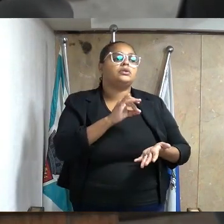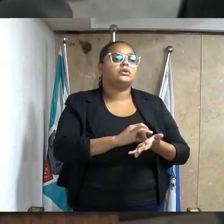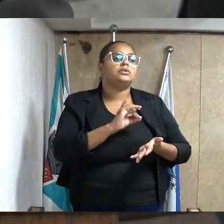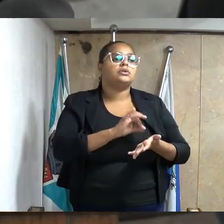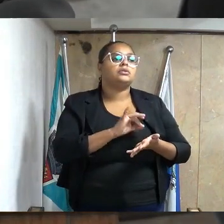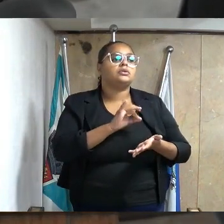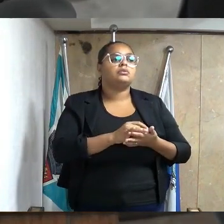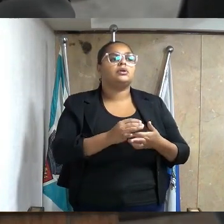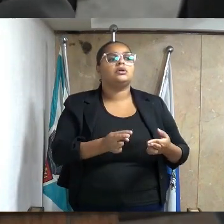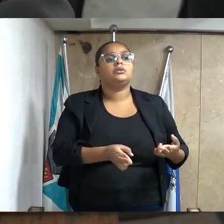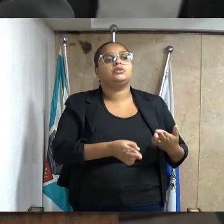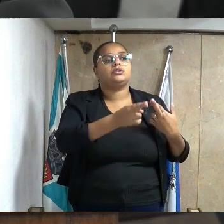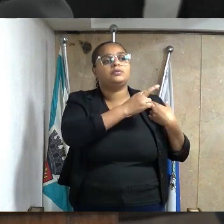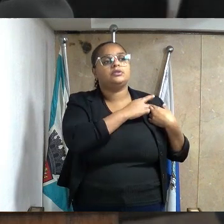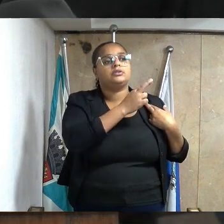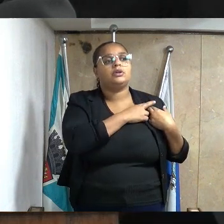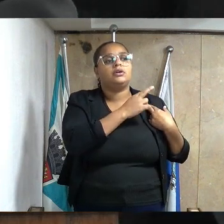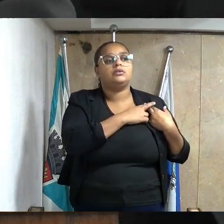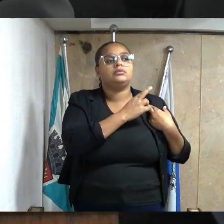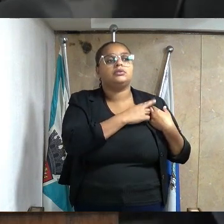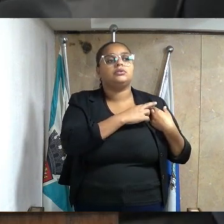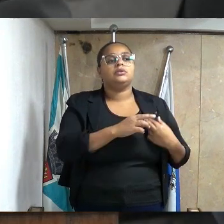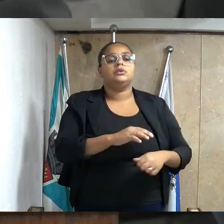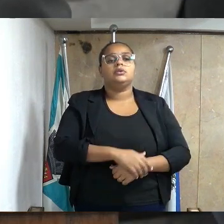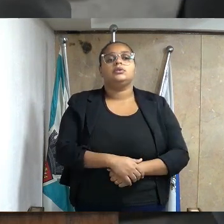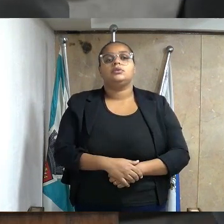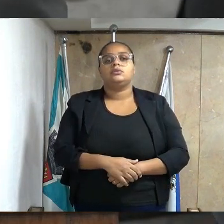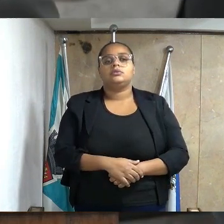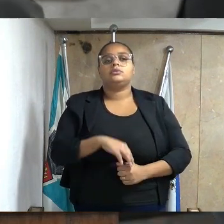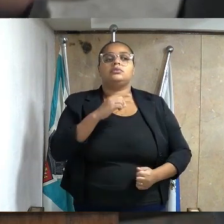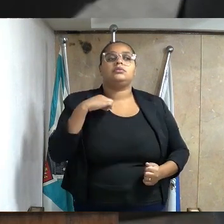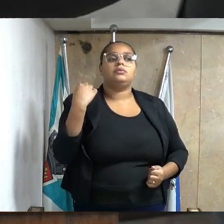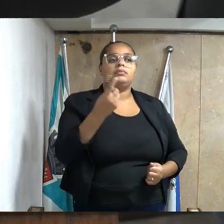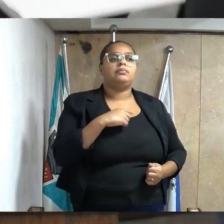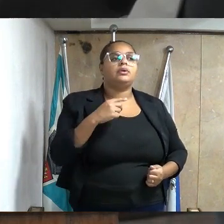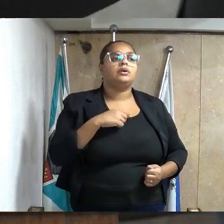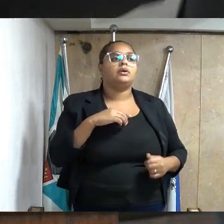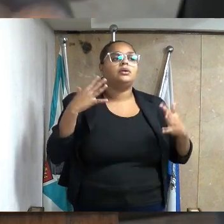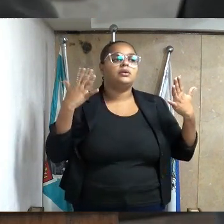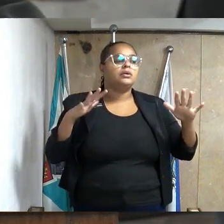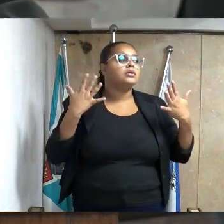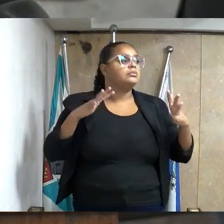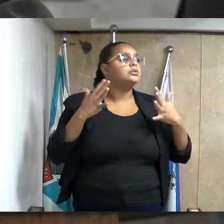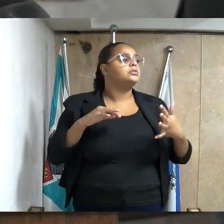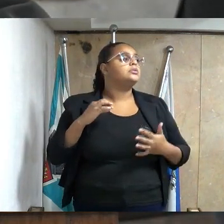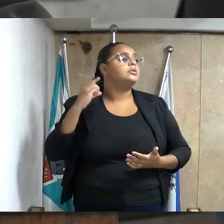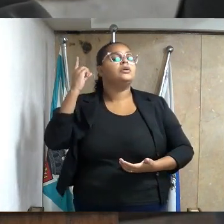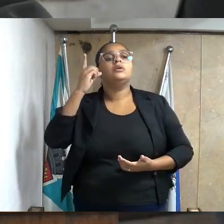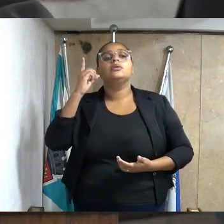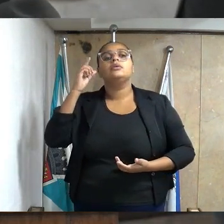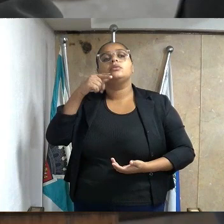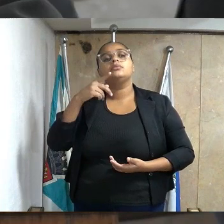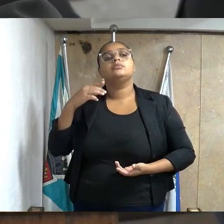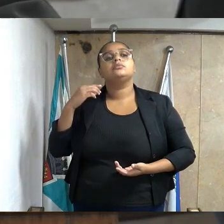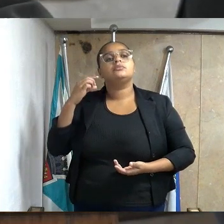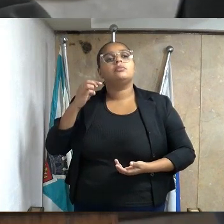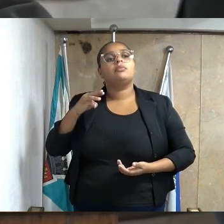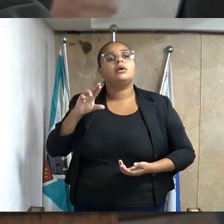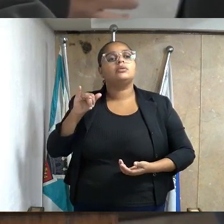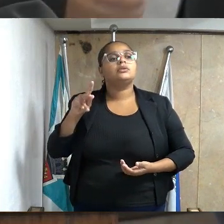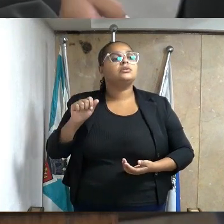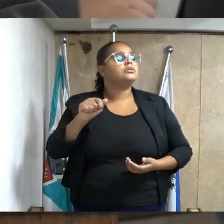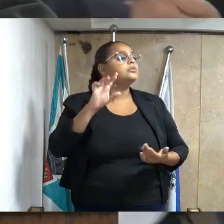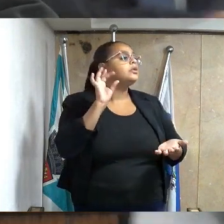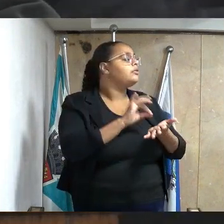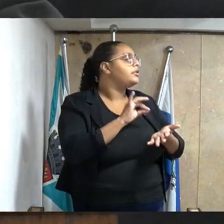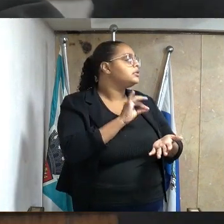discurso responsável de Vossa Excelência nesta casa. Parabenizar o discurso agora também do doutor Maurício, que na verdade nós